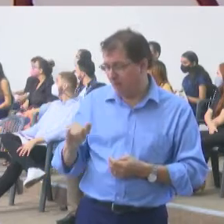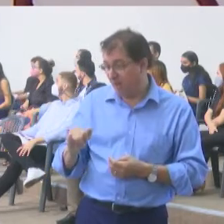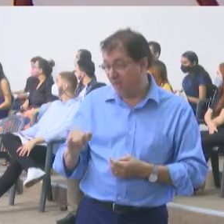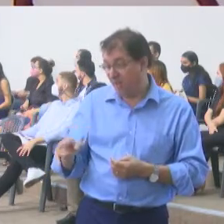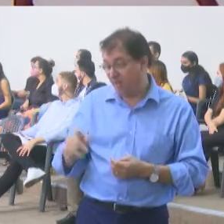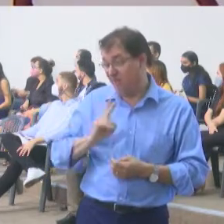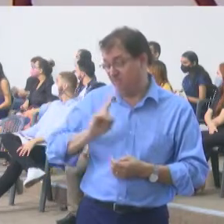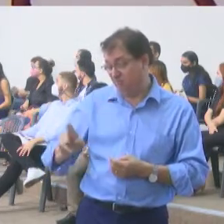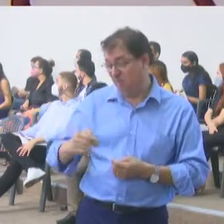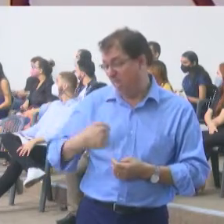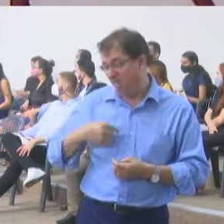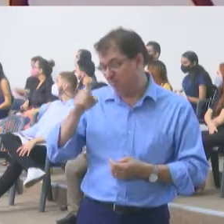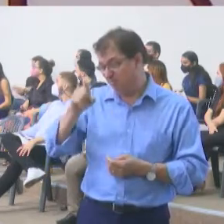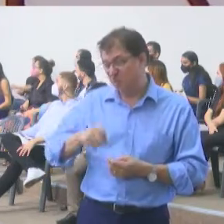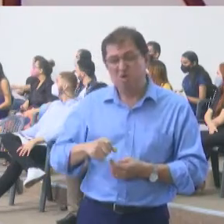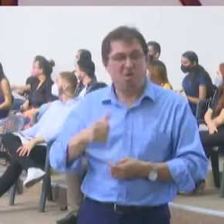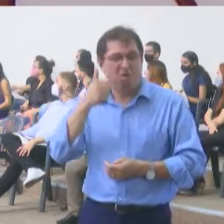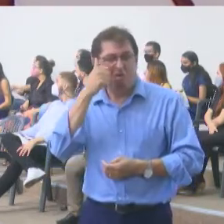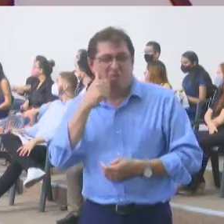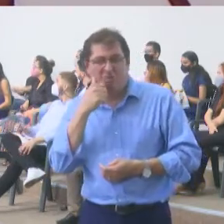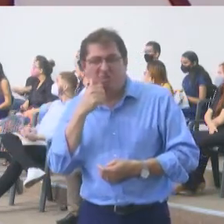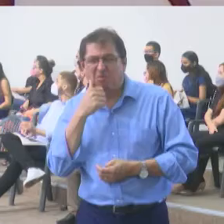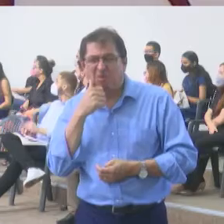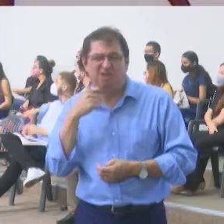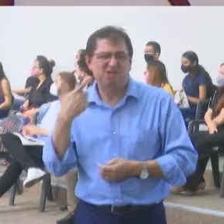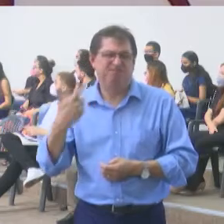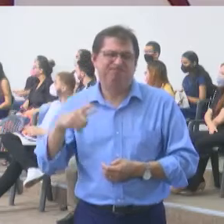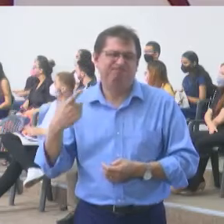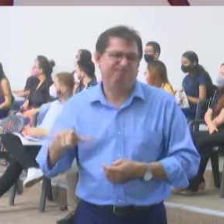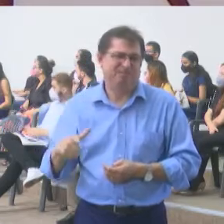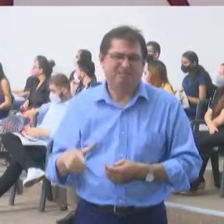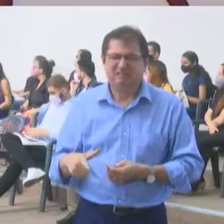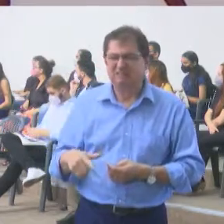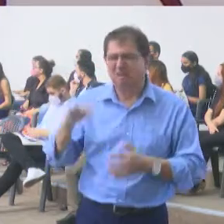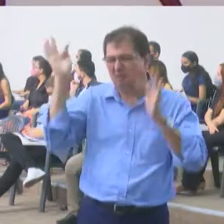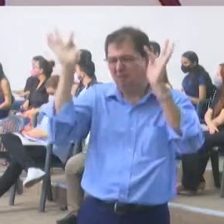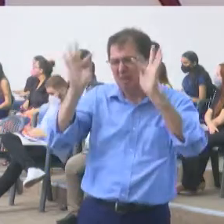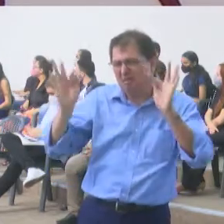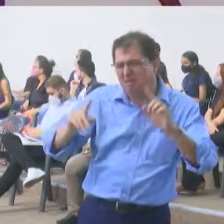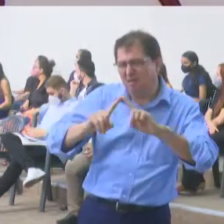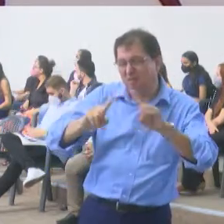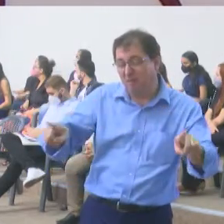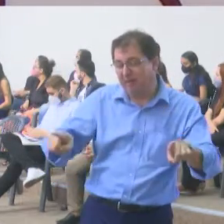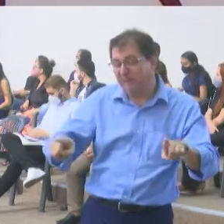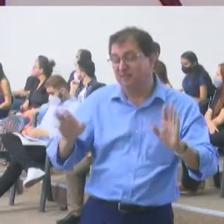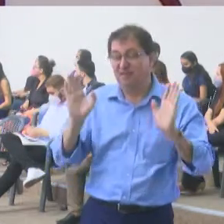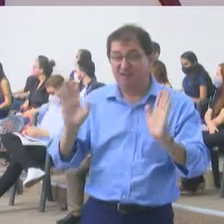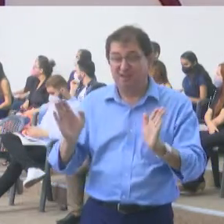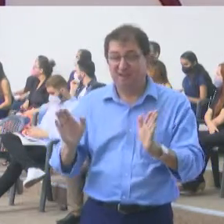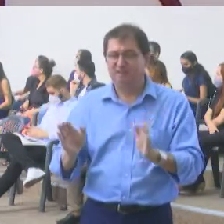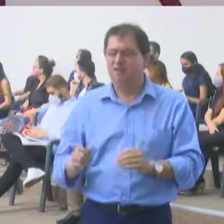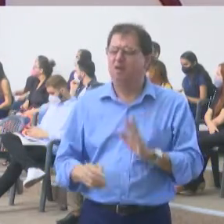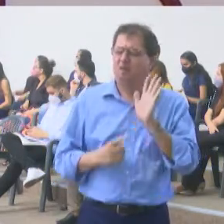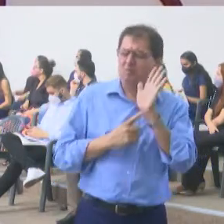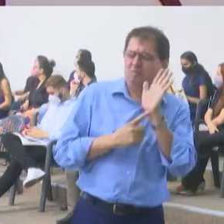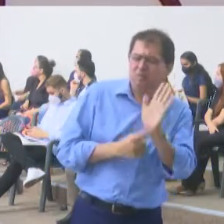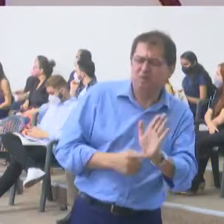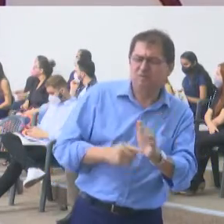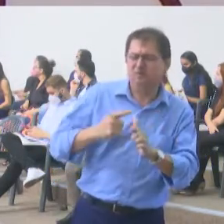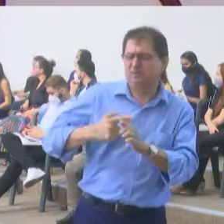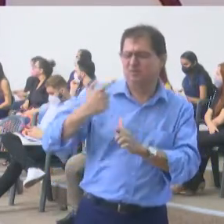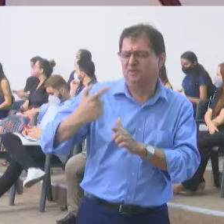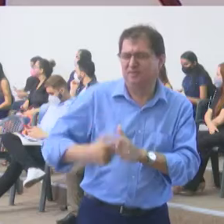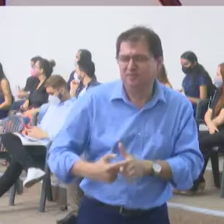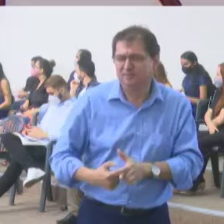ia ficar brasa viva, chateada, porque o propósito não teria acontecido. Mas aqui mais uma vez eu aprendo algo com Boaz.